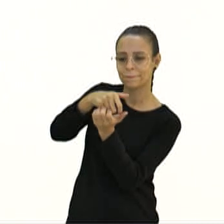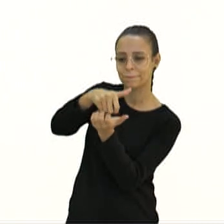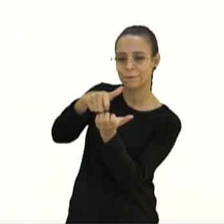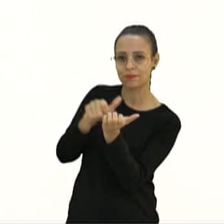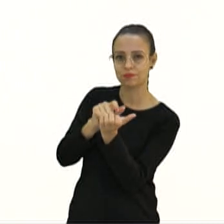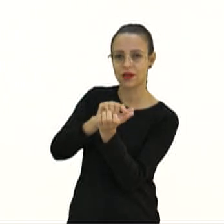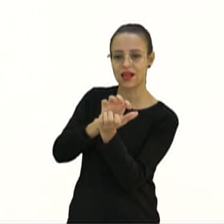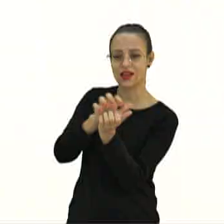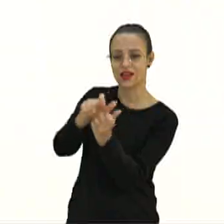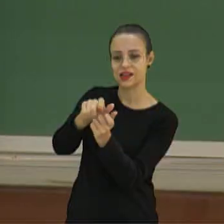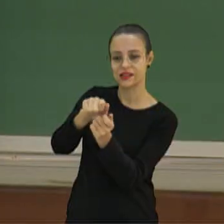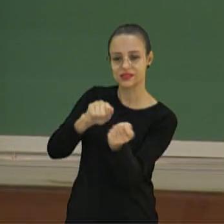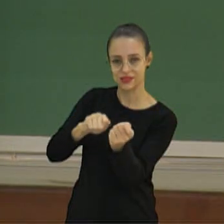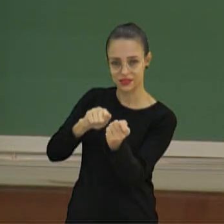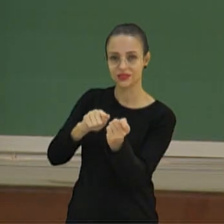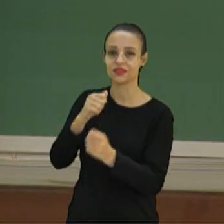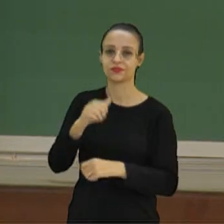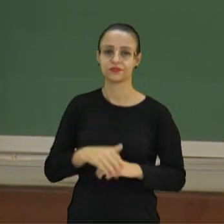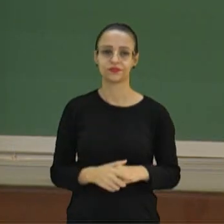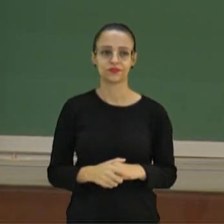ela usa para rasgar os alimentos.